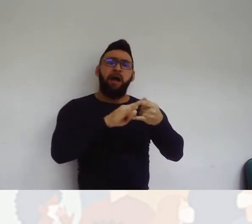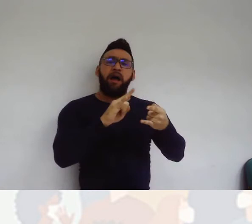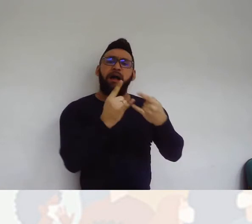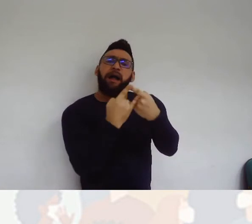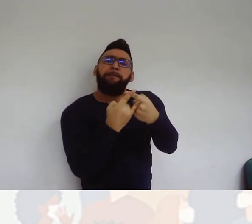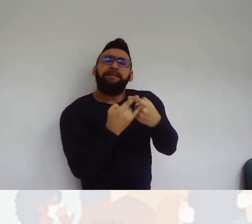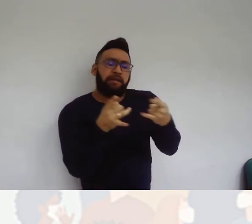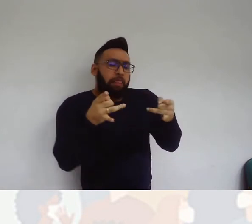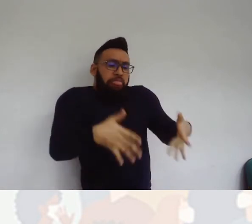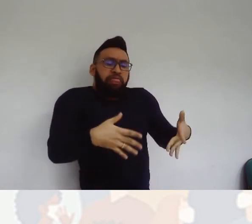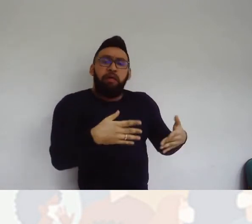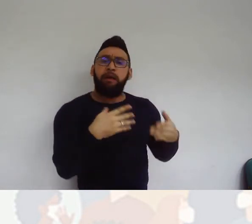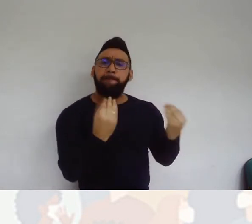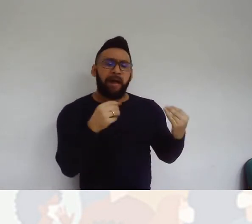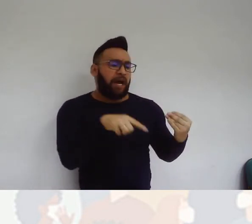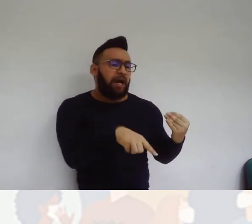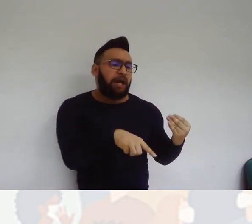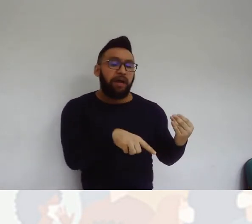de você